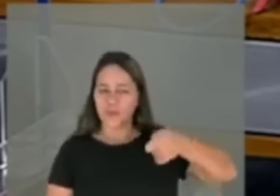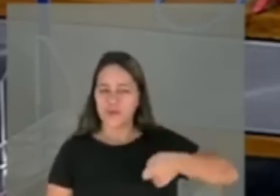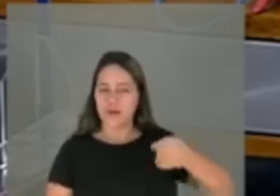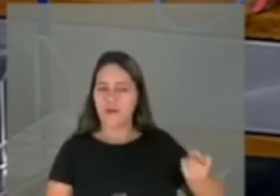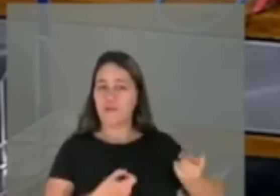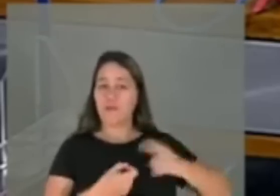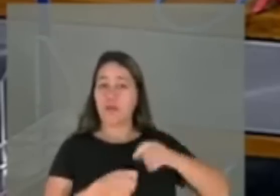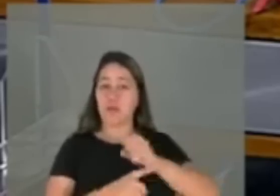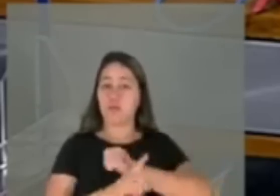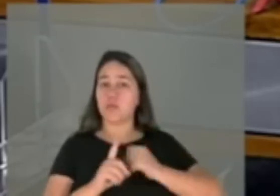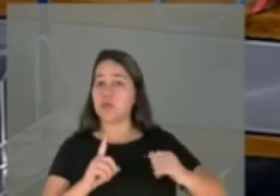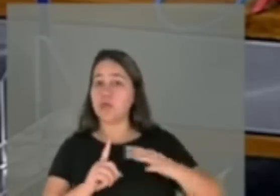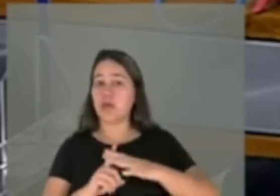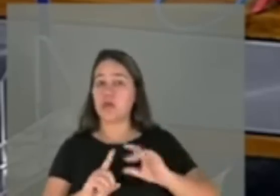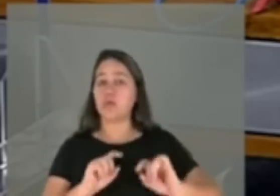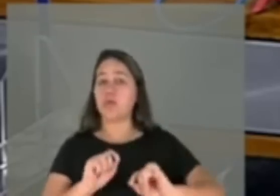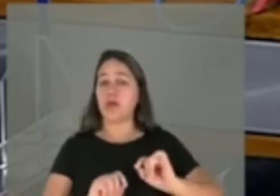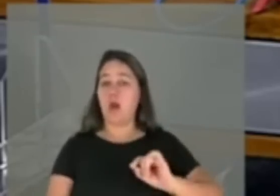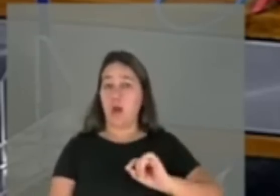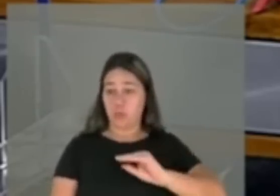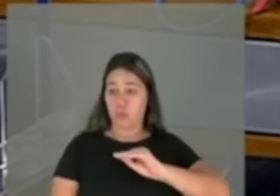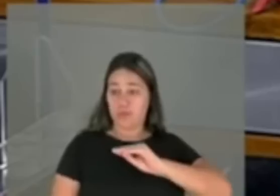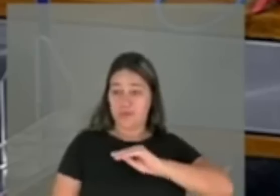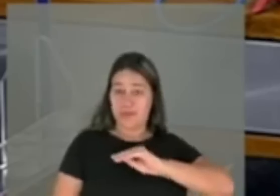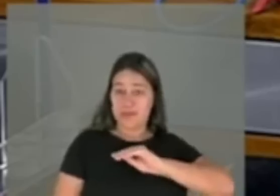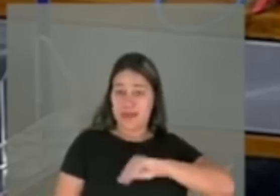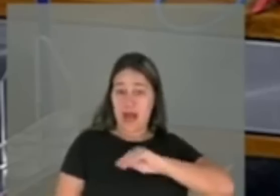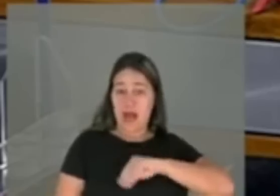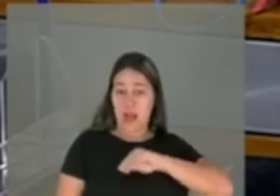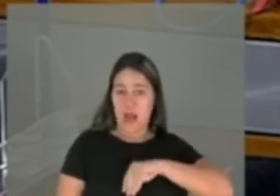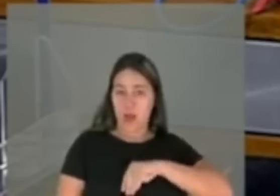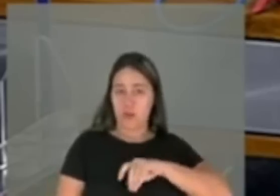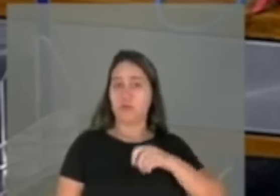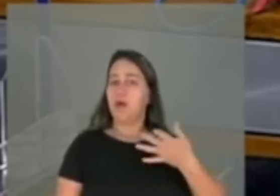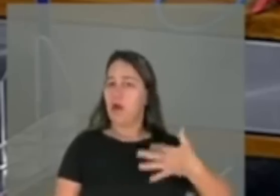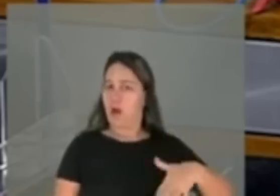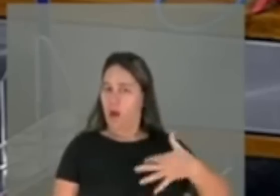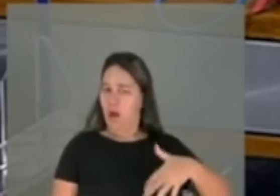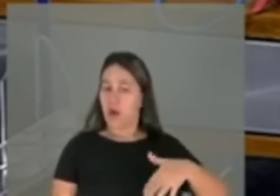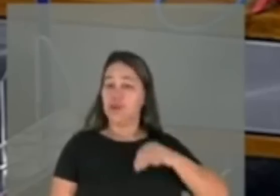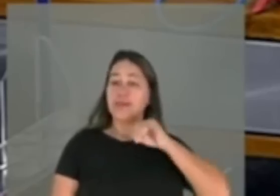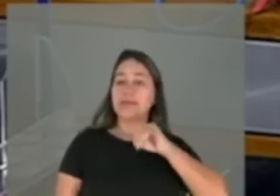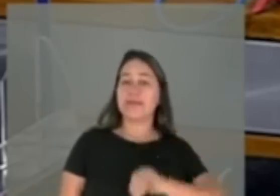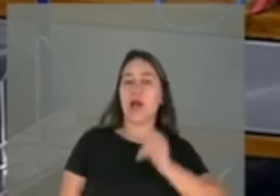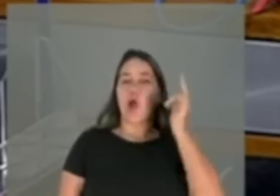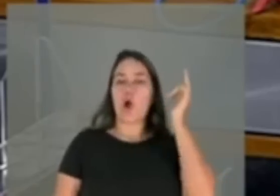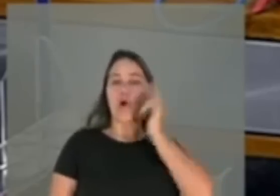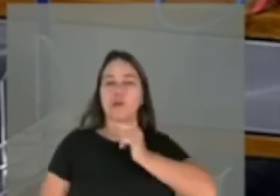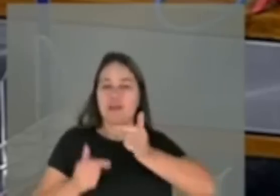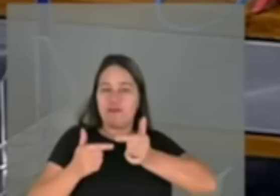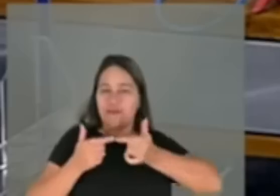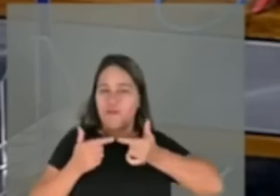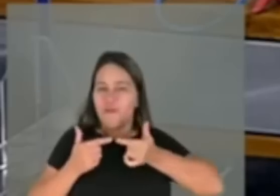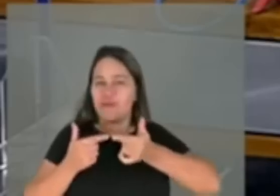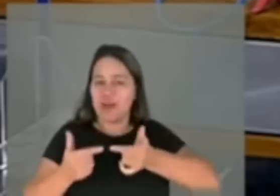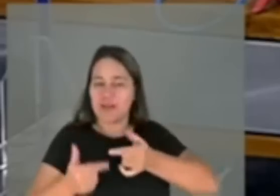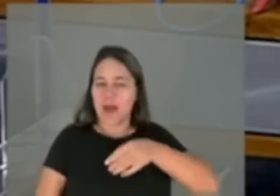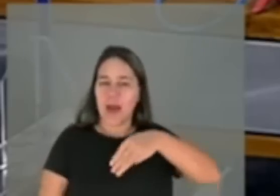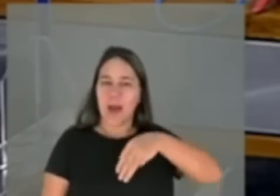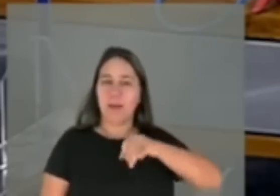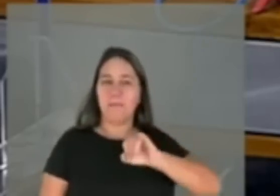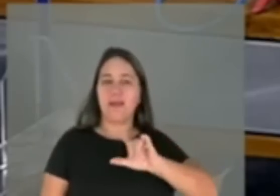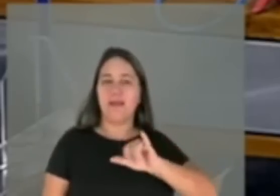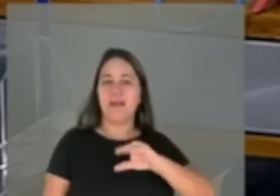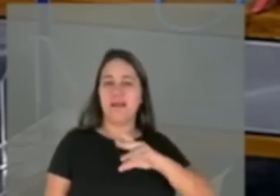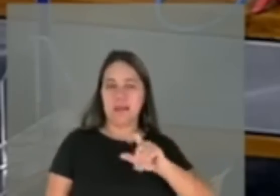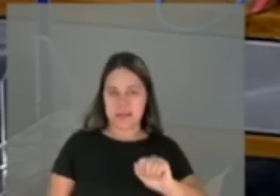que não é remuneração baixa que ela recebe como servidora pública se ela desse conta de enfrentar as milícias do Rio de julgar